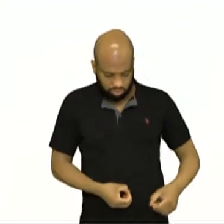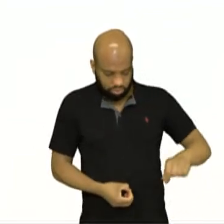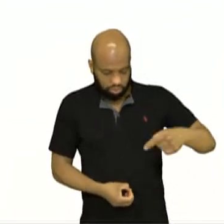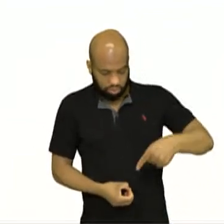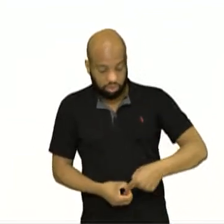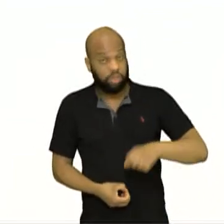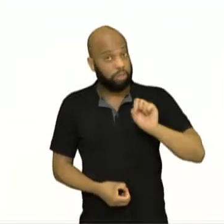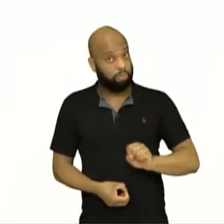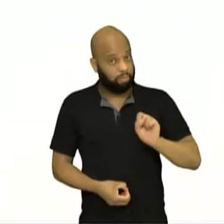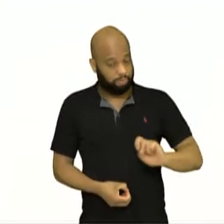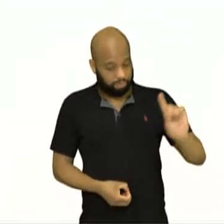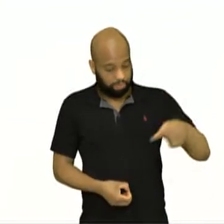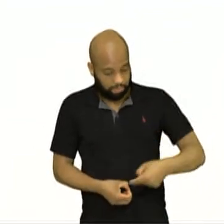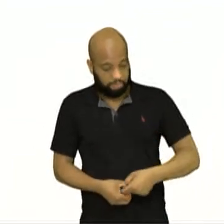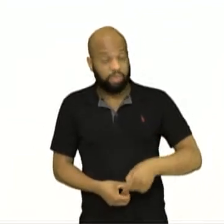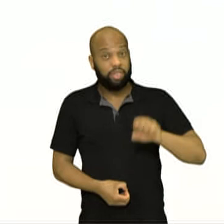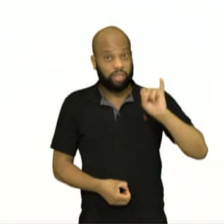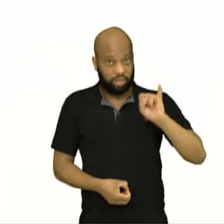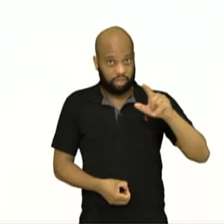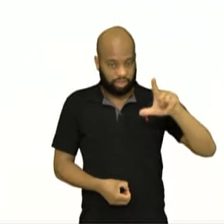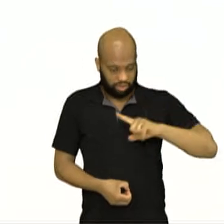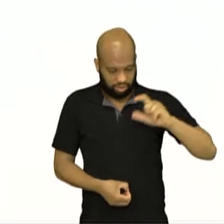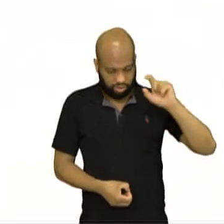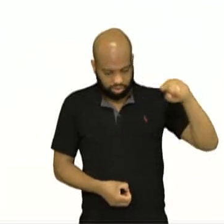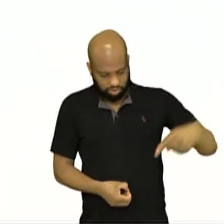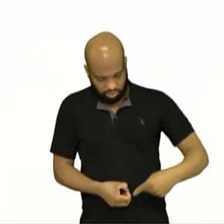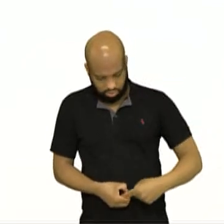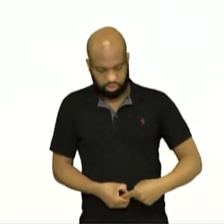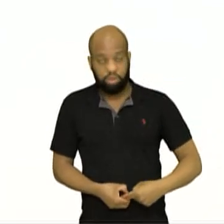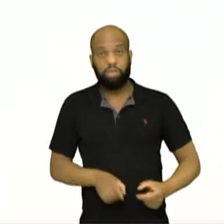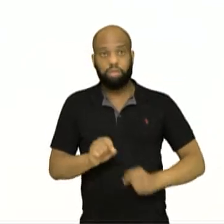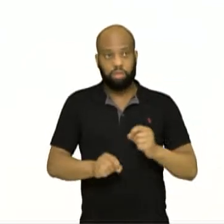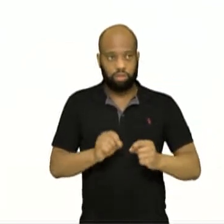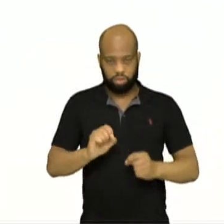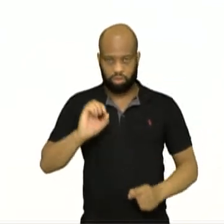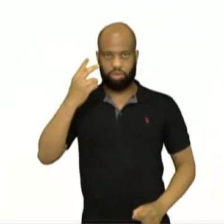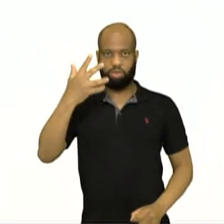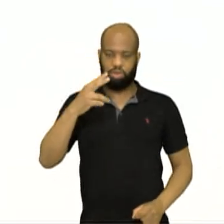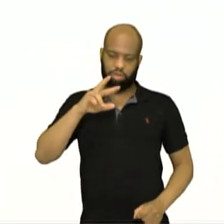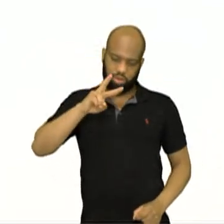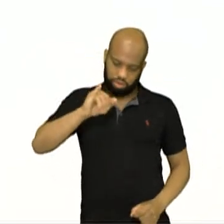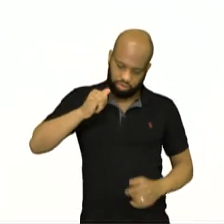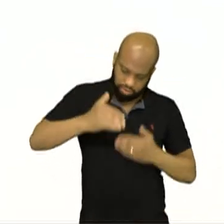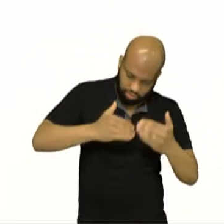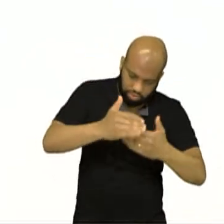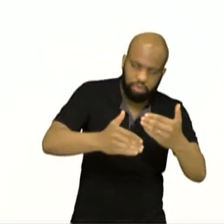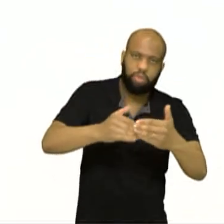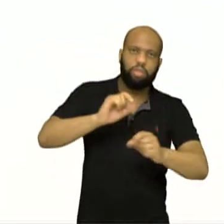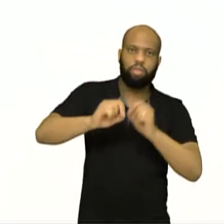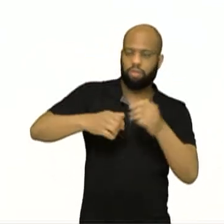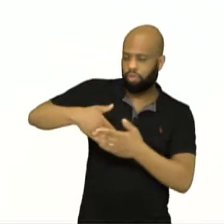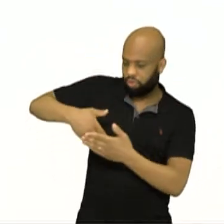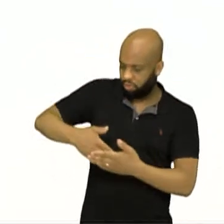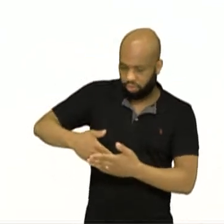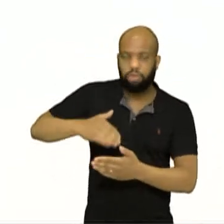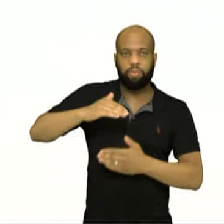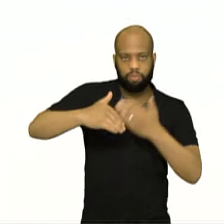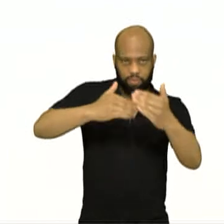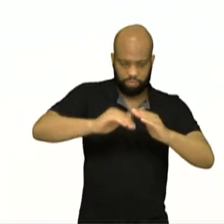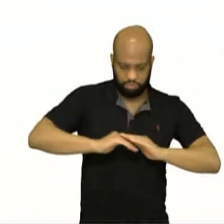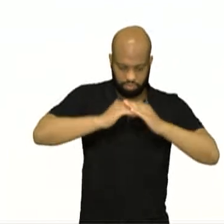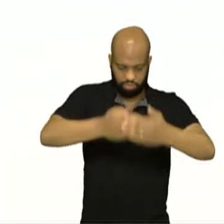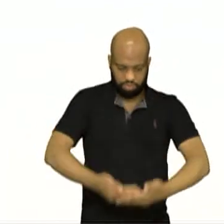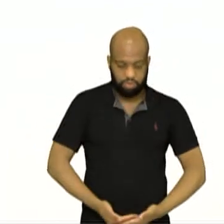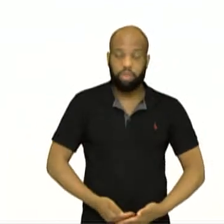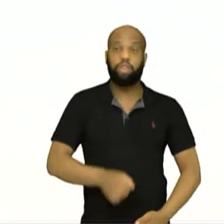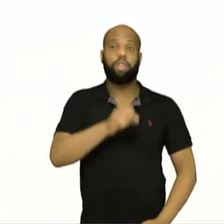tuba uterina, caso haja fecundação pelo espermatozoide, o que que vai acontecer? Vai se desenvolver todo o processo de gestação. Caso